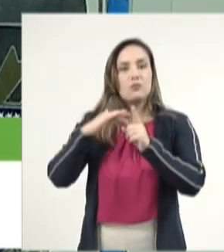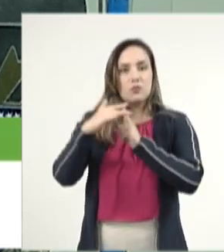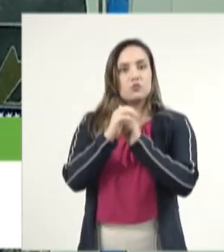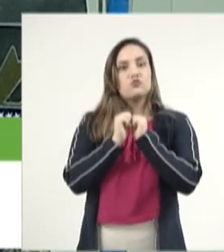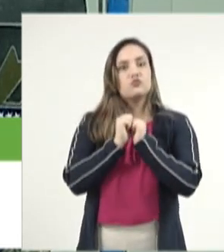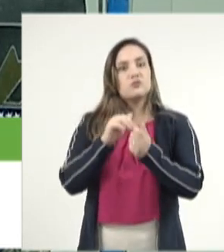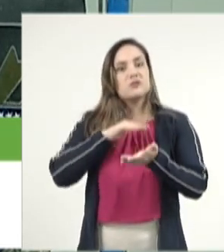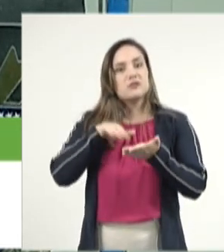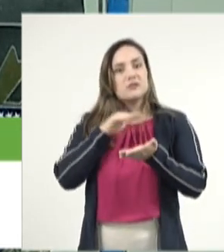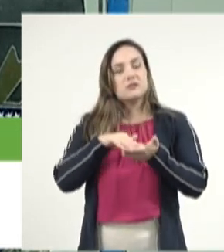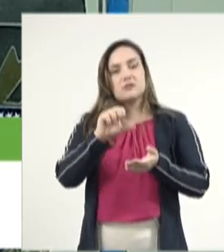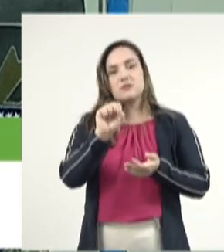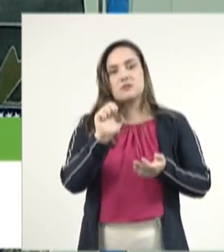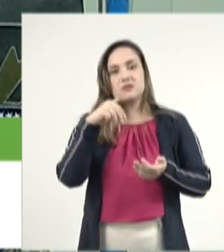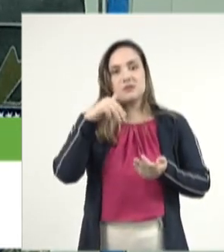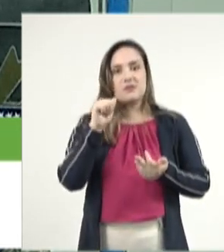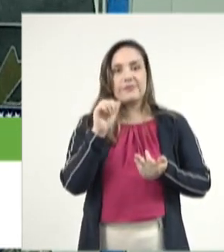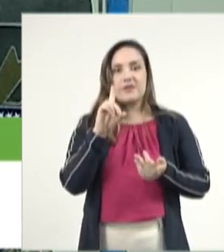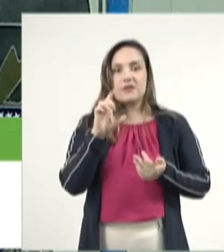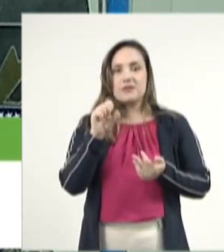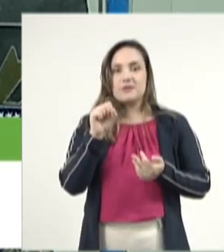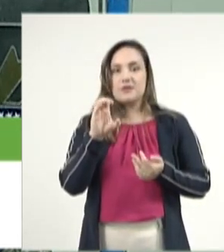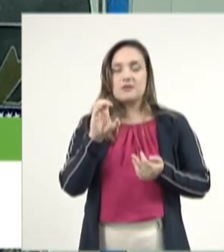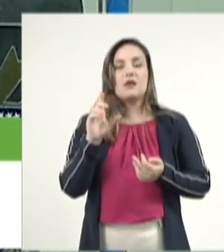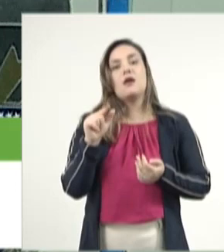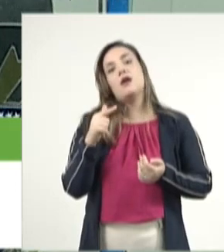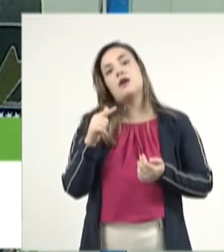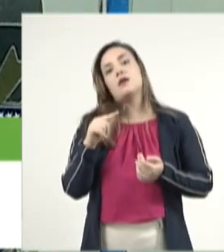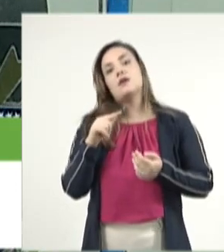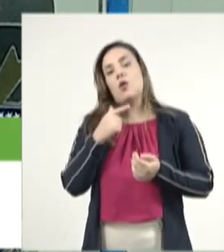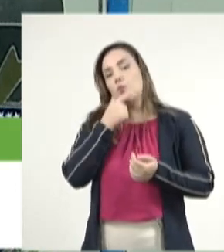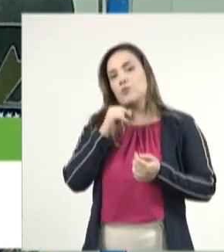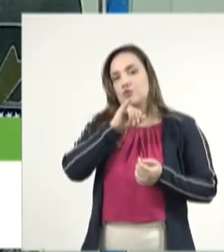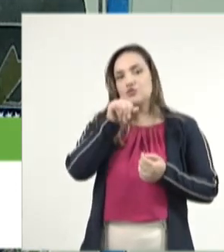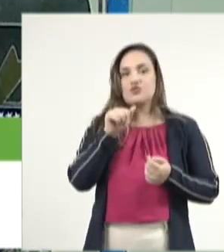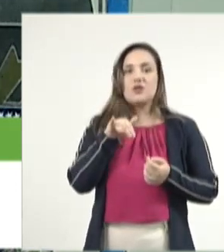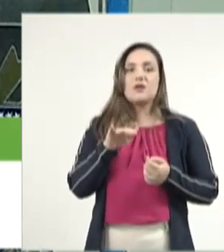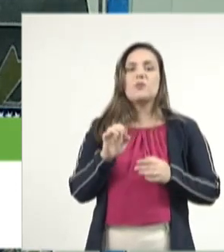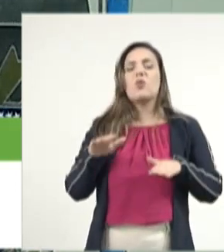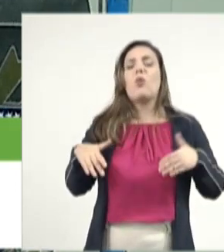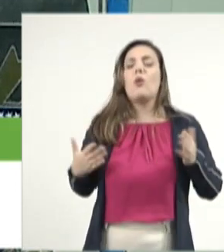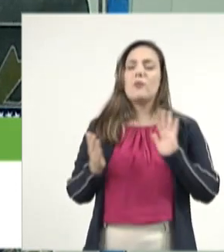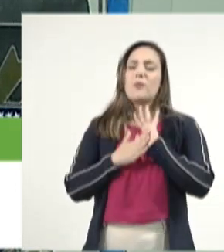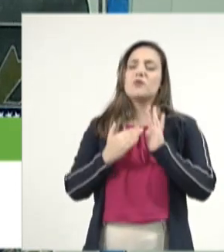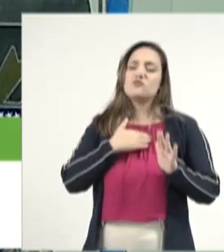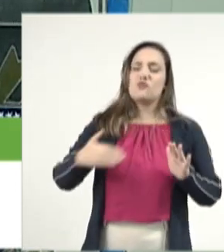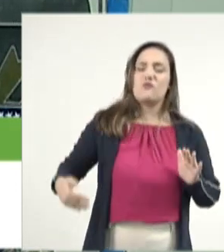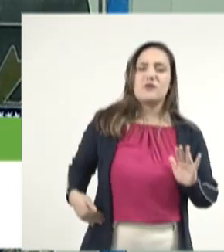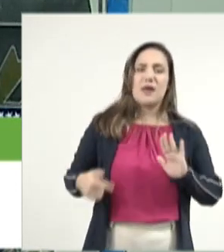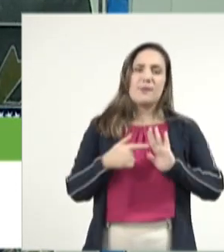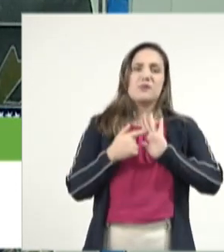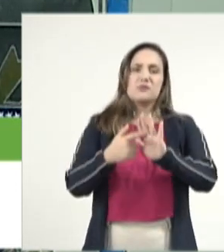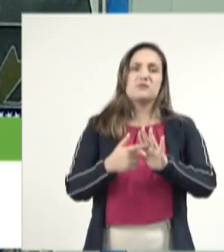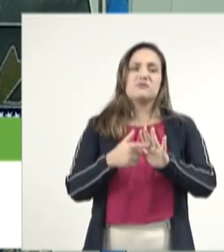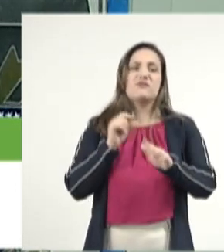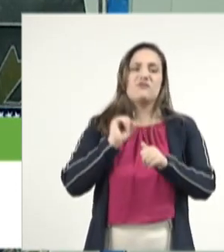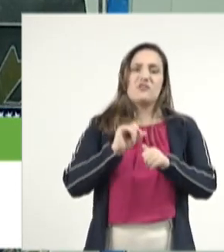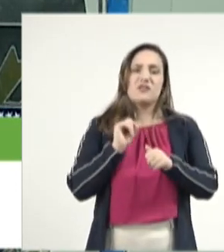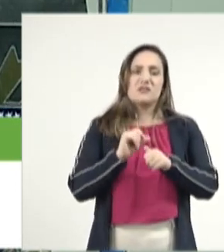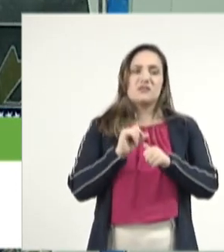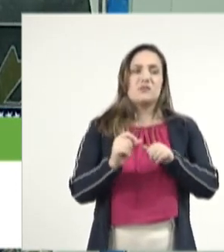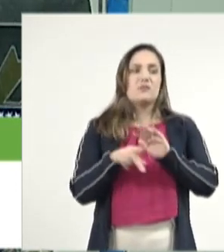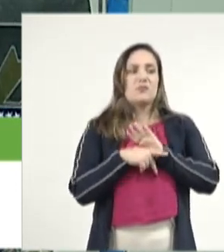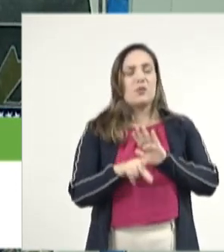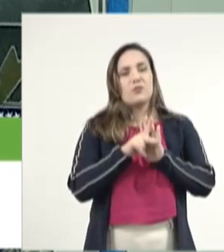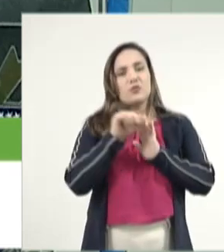com o secretário da SEMADESC, Jaime Verruc, para falar quais foram as ações apresentadas pelo governo do estado a serem executadas por